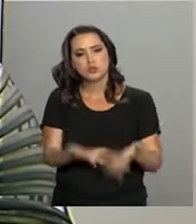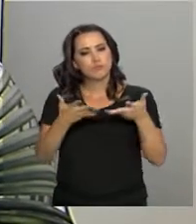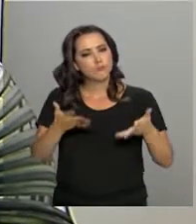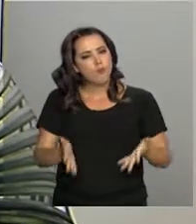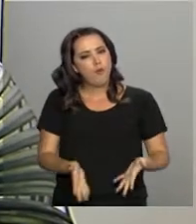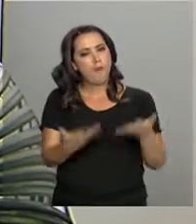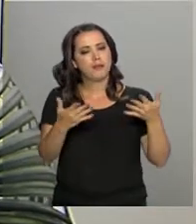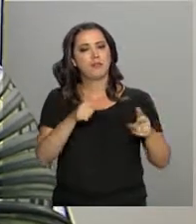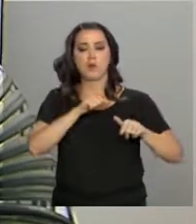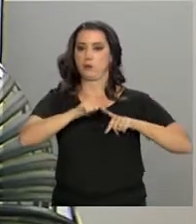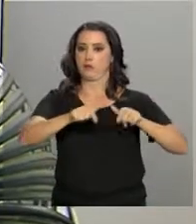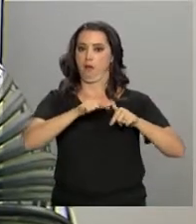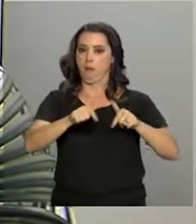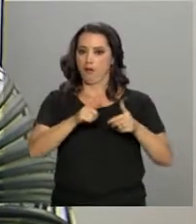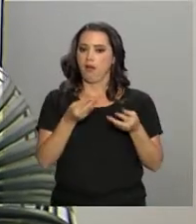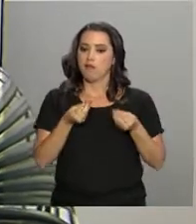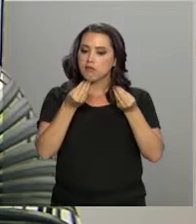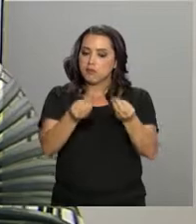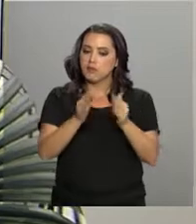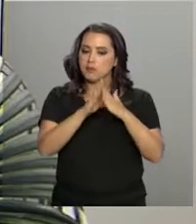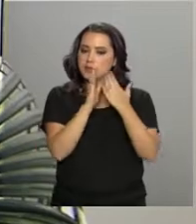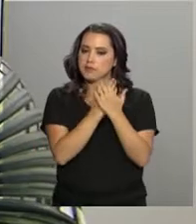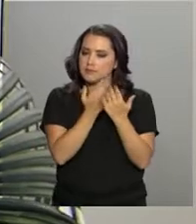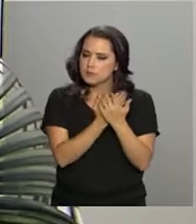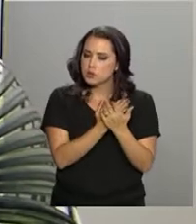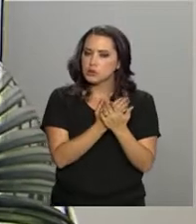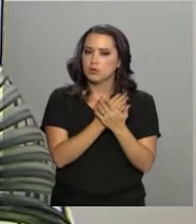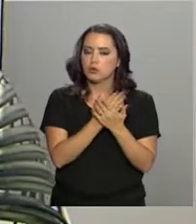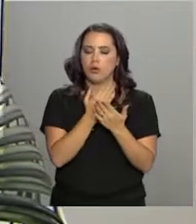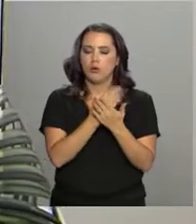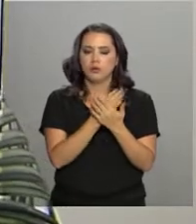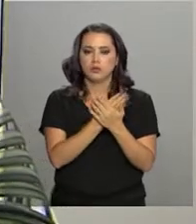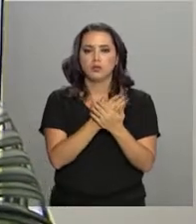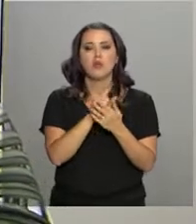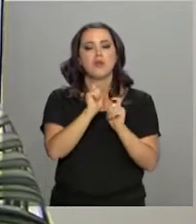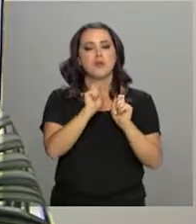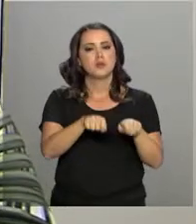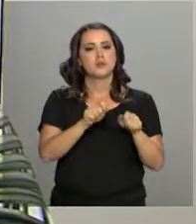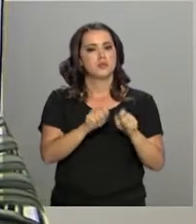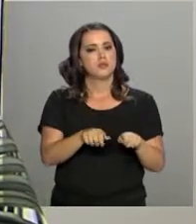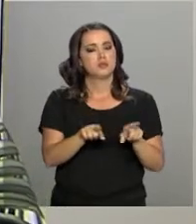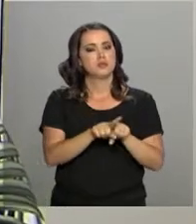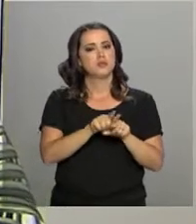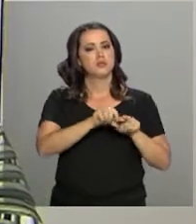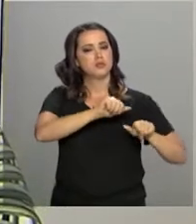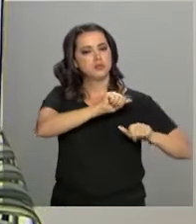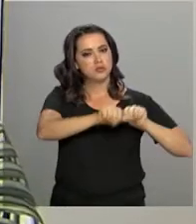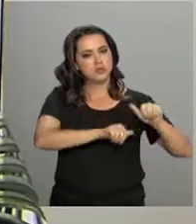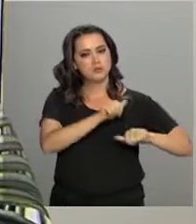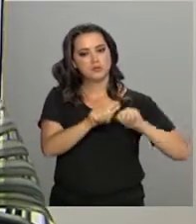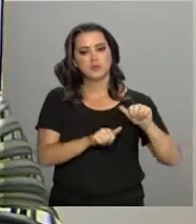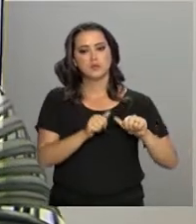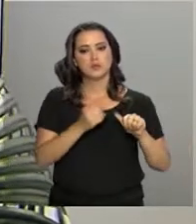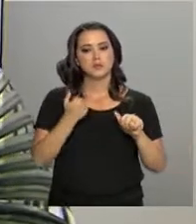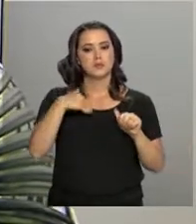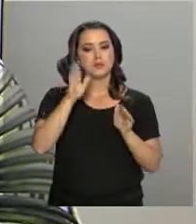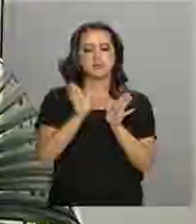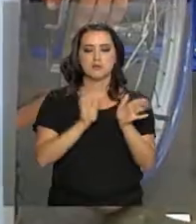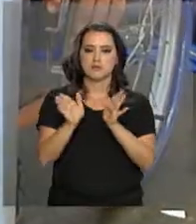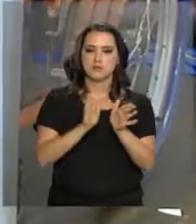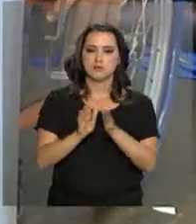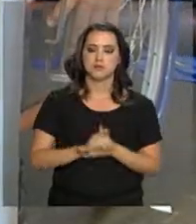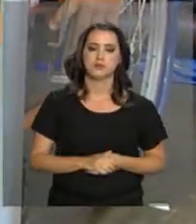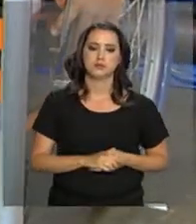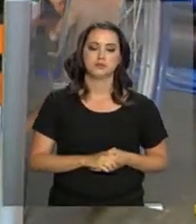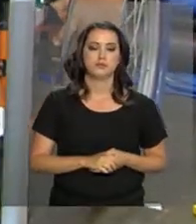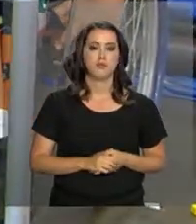fomentar essas ações e dar para essas escolas a condição de se tornarem mais acessíveis.